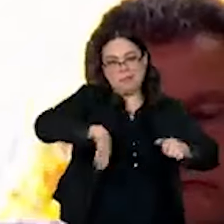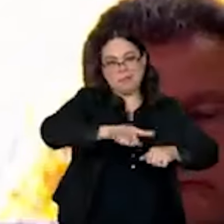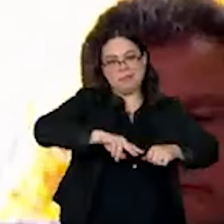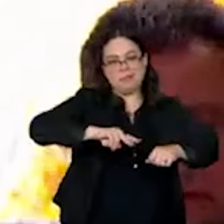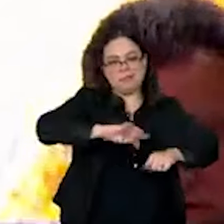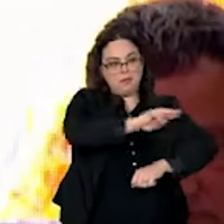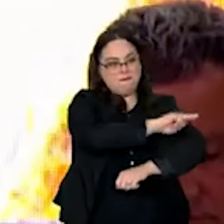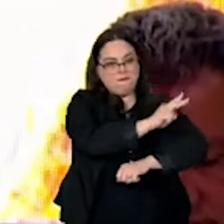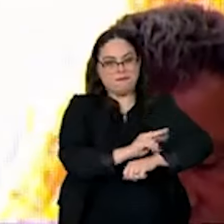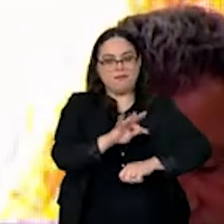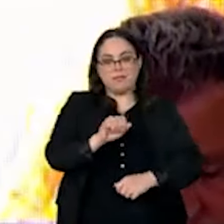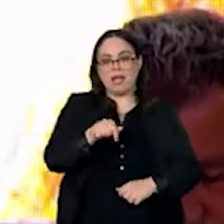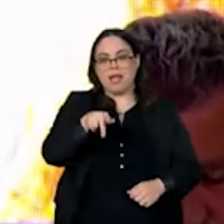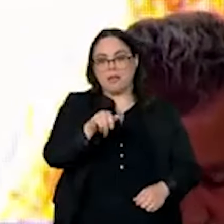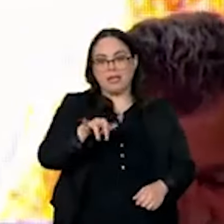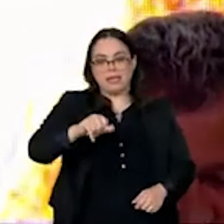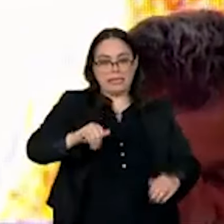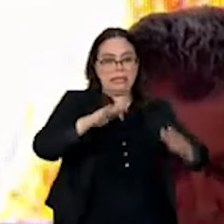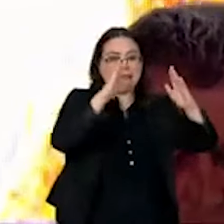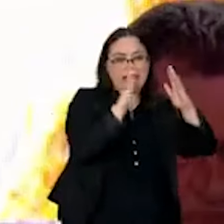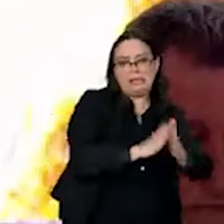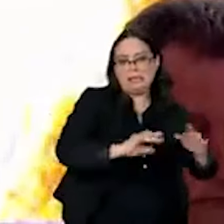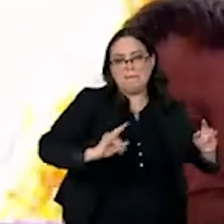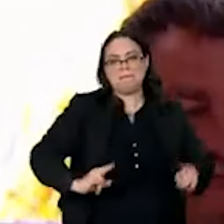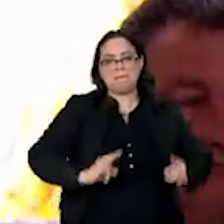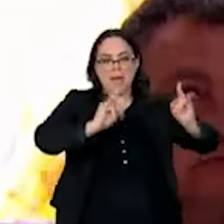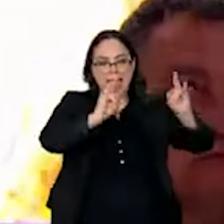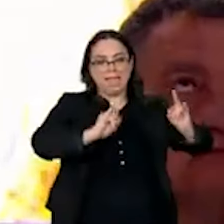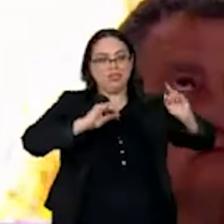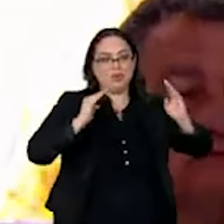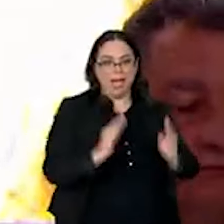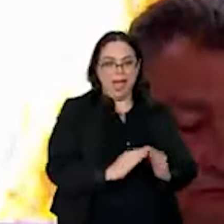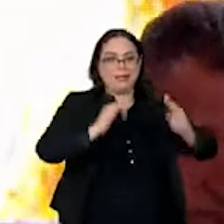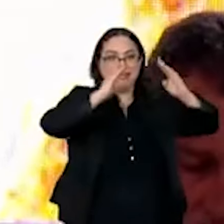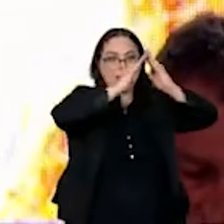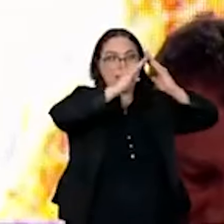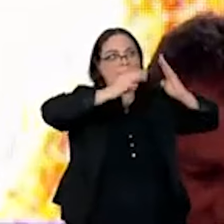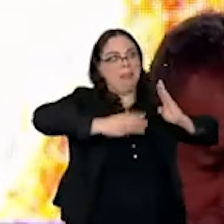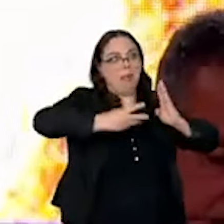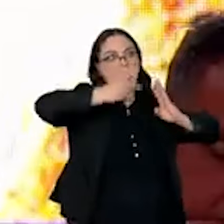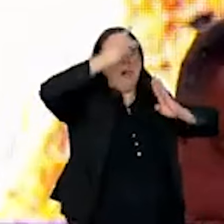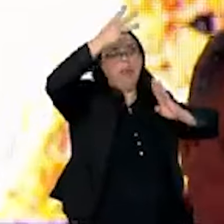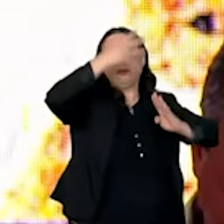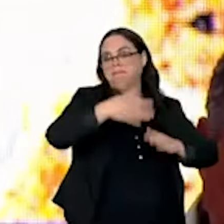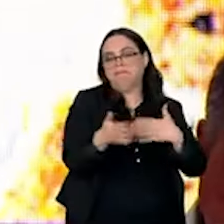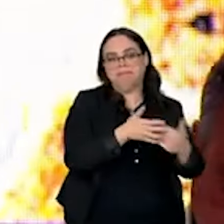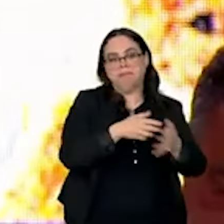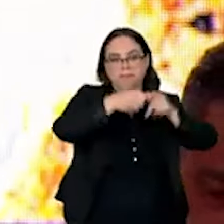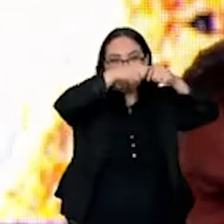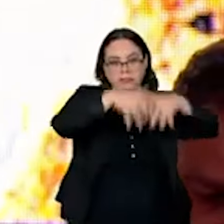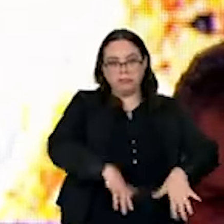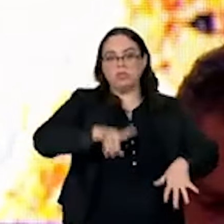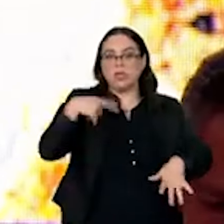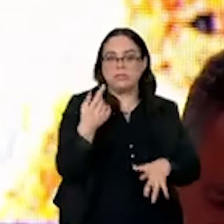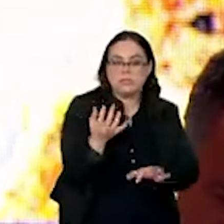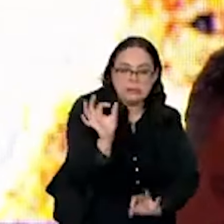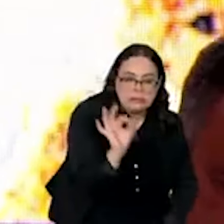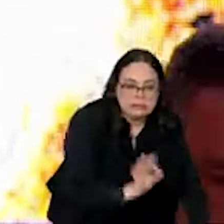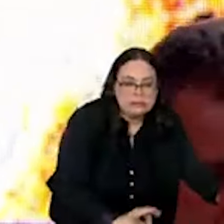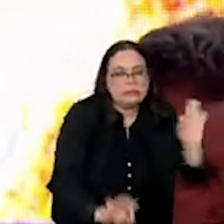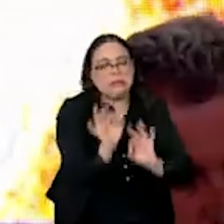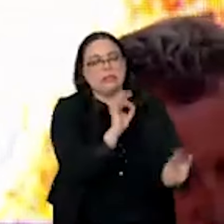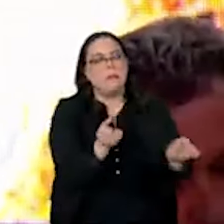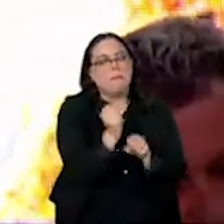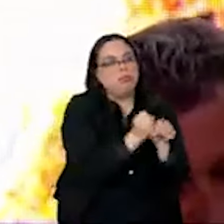Taquari. Derrubou casa, derrubou prédio, derrubou casa de 2 andares, de 3 andares. E nós fizemos o maior processo